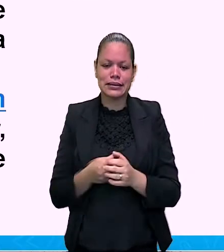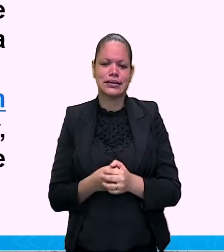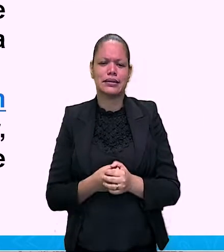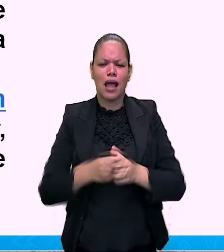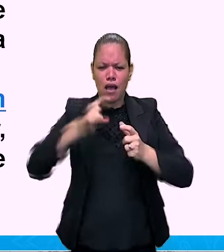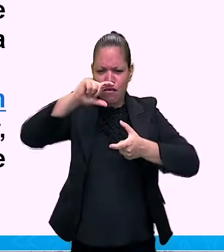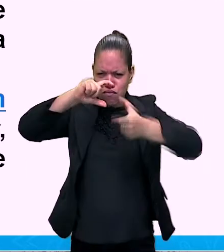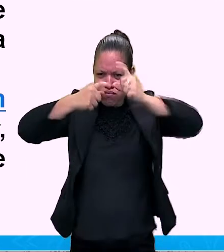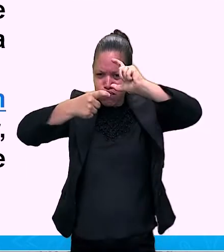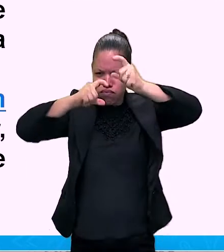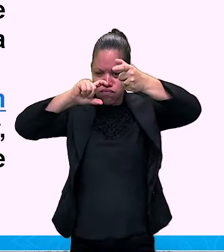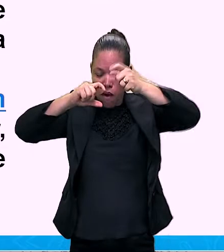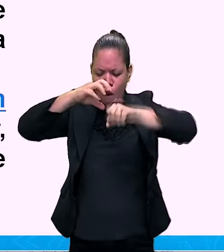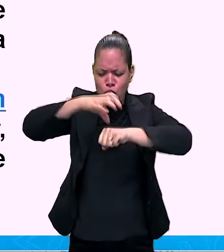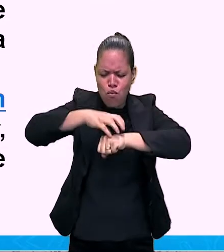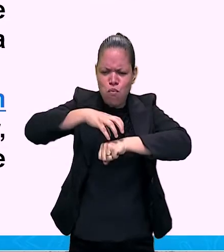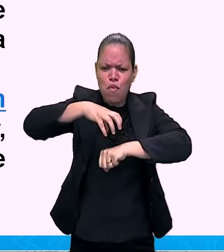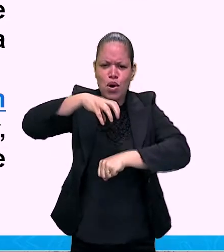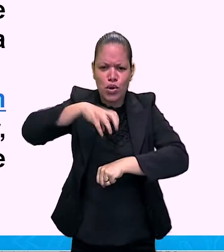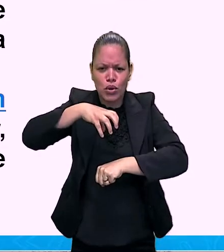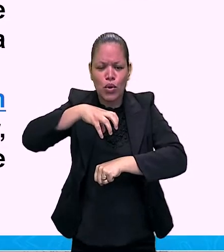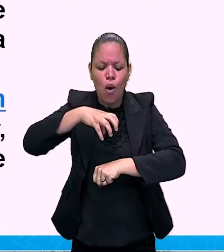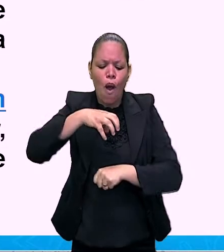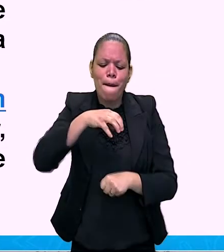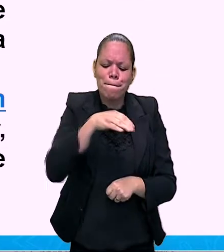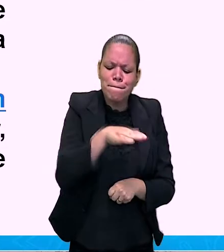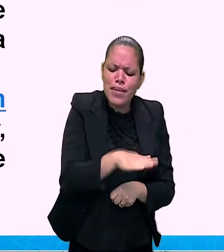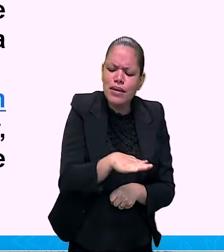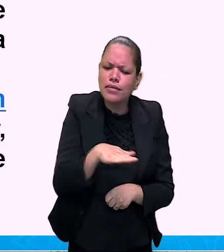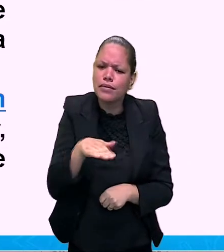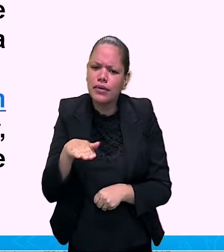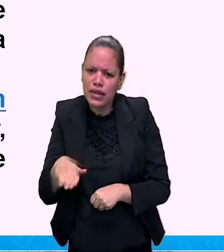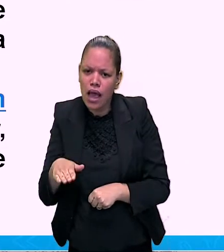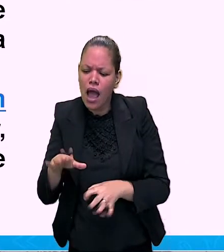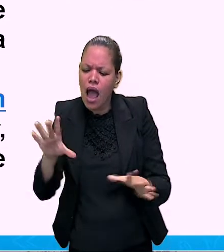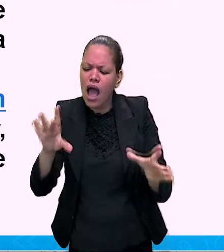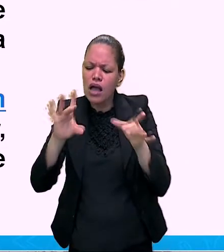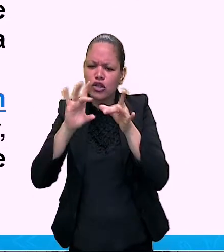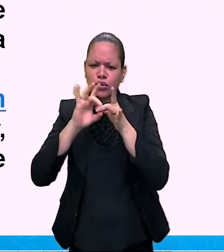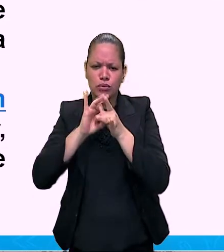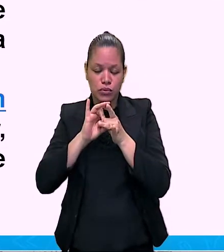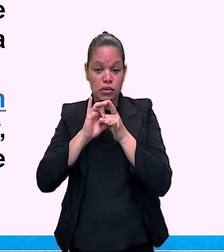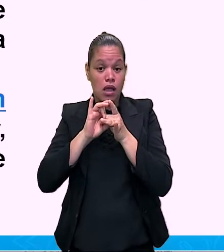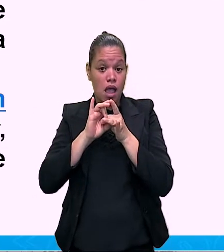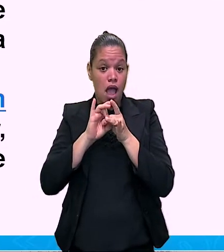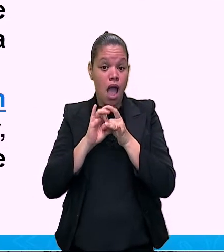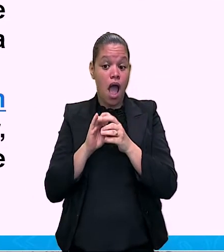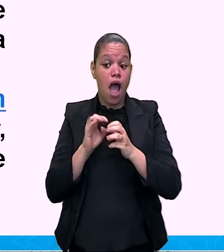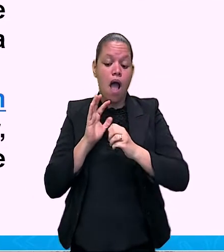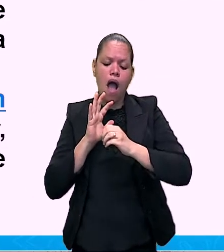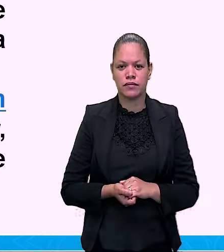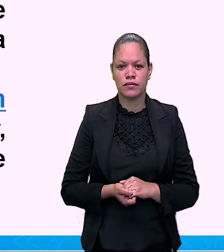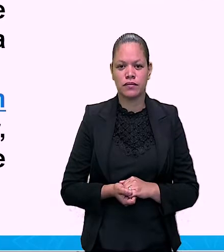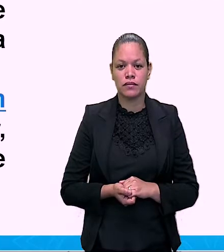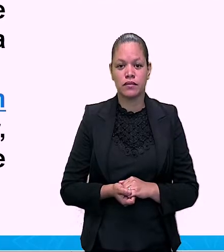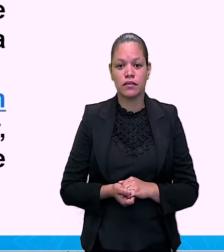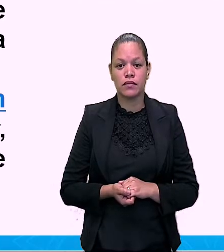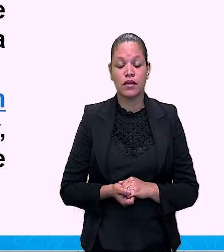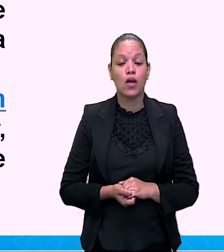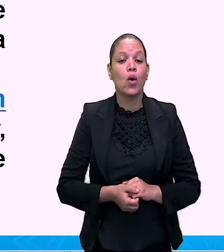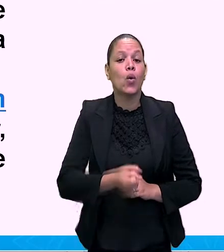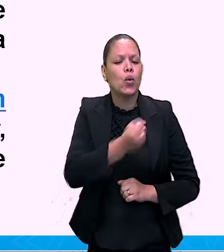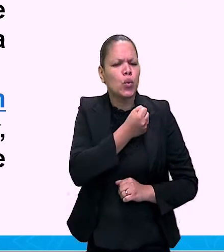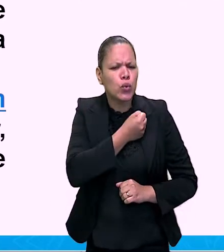Multissistêmica Pediátrica temporariamente associada à Covid-19.